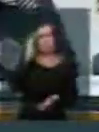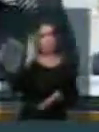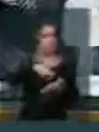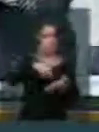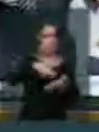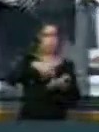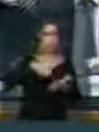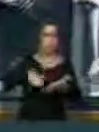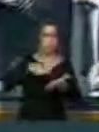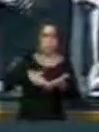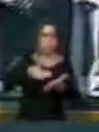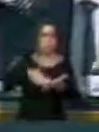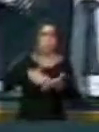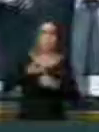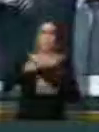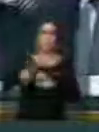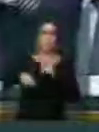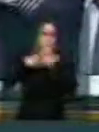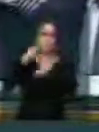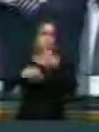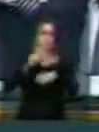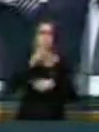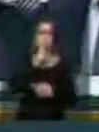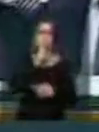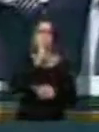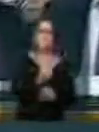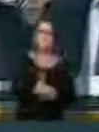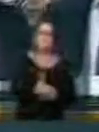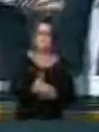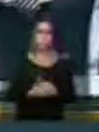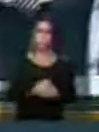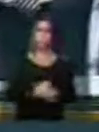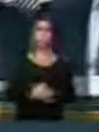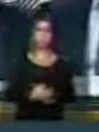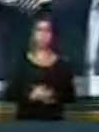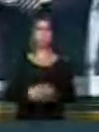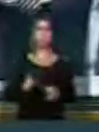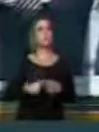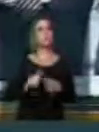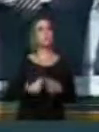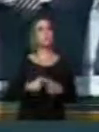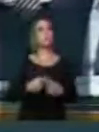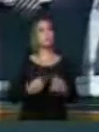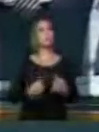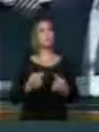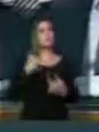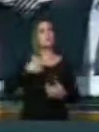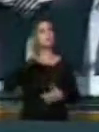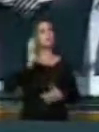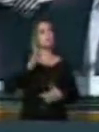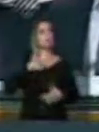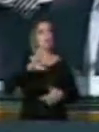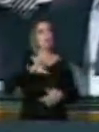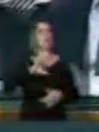Seu recurso, na verdade. É uma questão de ordem, é um recurso contra a decisão tomada pelo presidente da comissão.